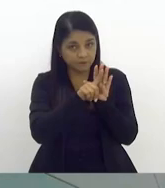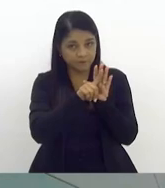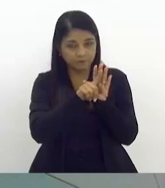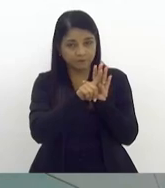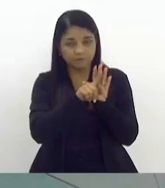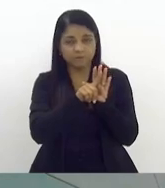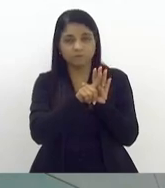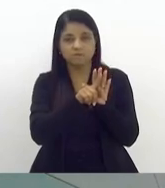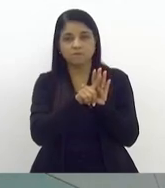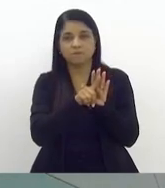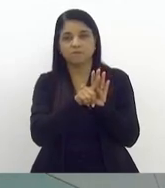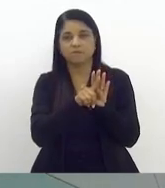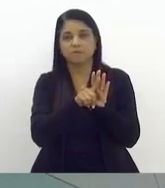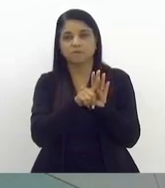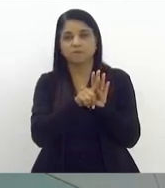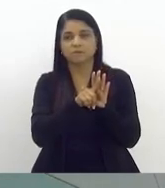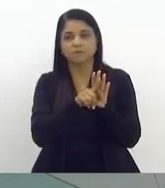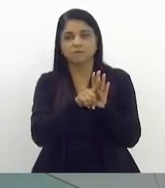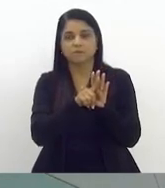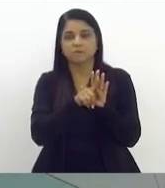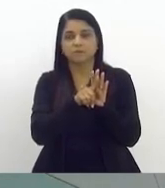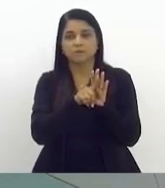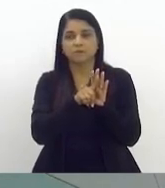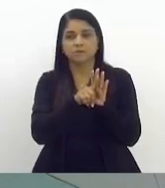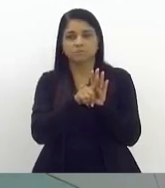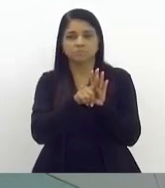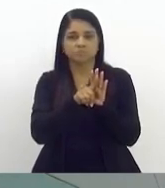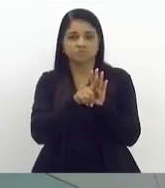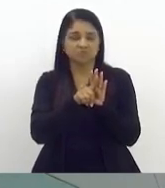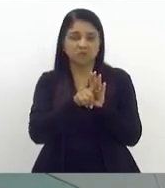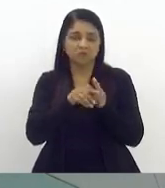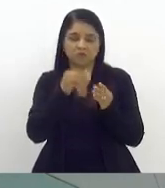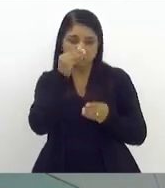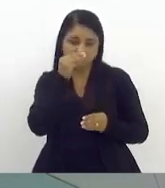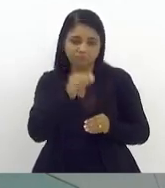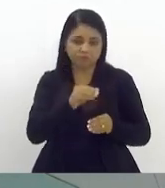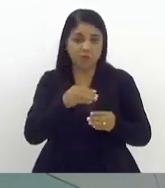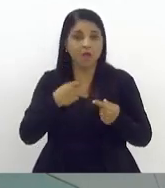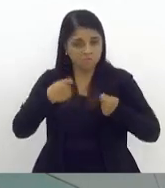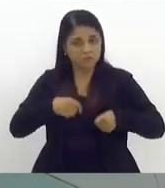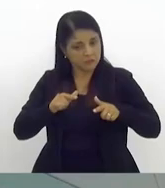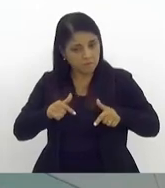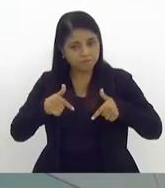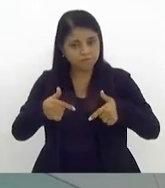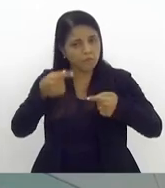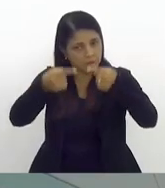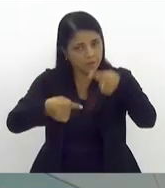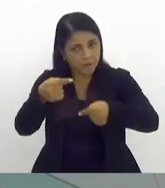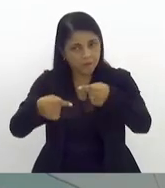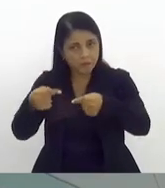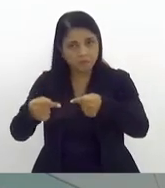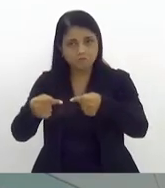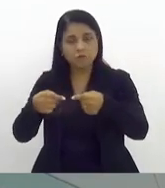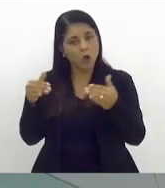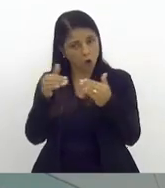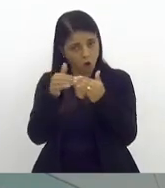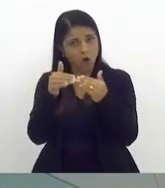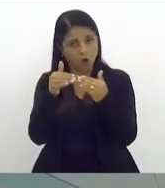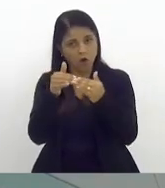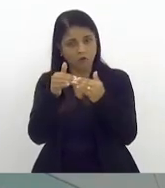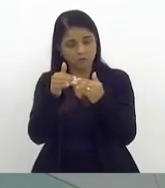Nenhum projeto, né, deve deixar de ser enfrentado. Quanto a isso, eu concordo, gênero legal. Porque,